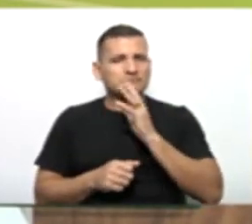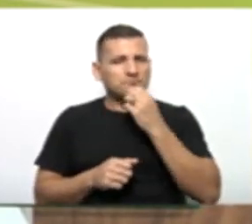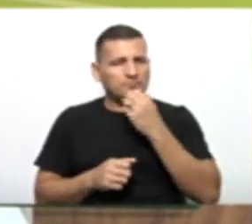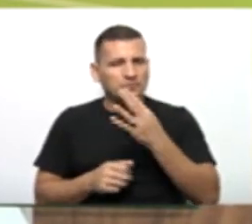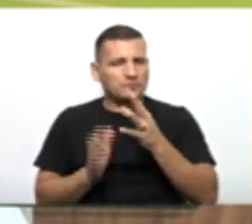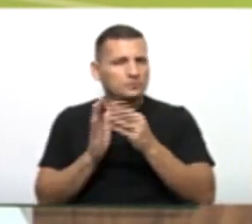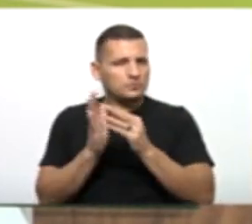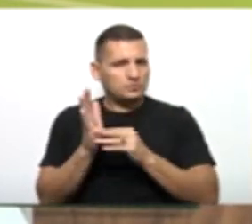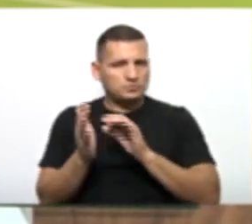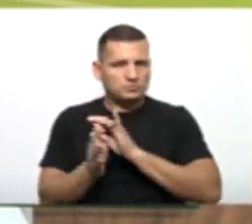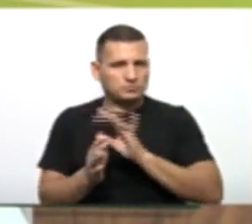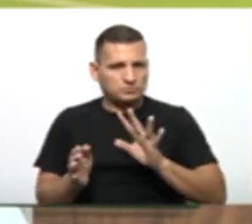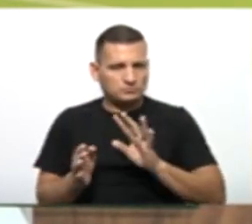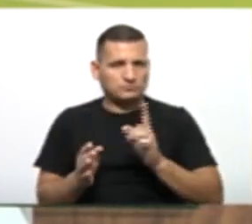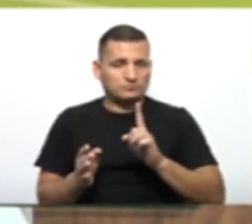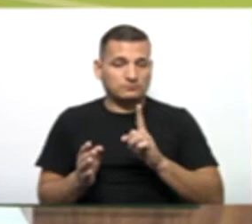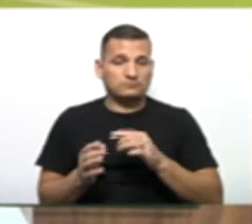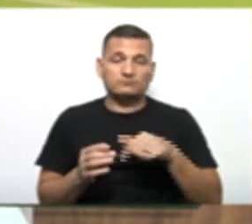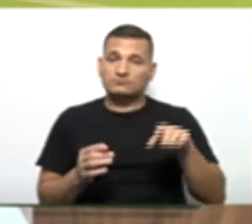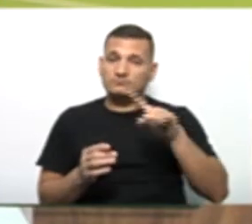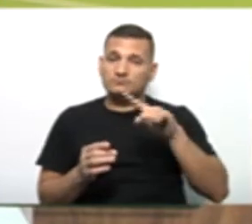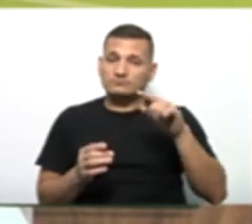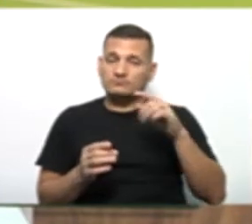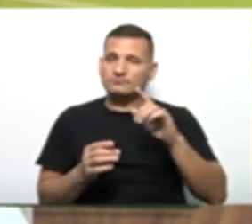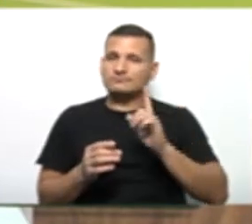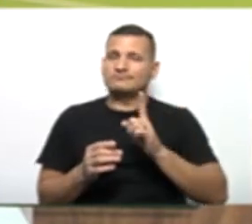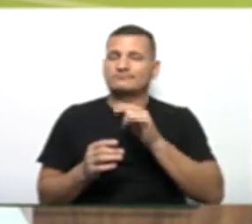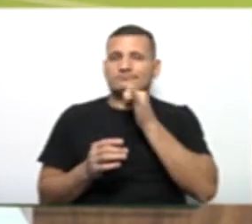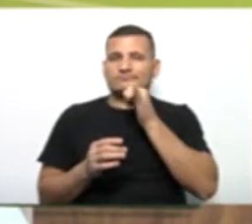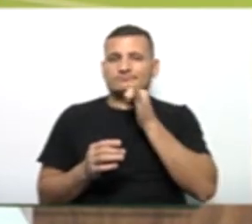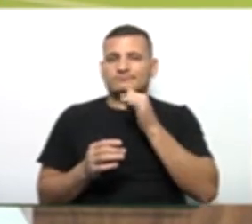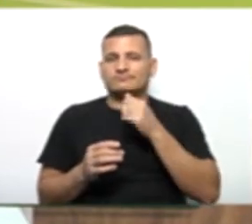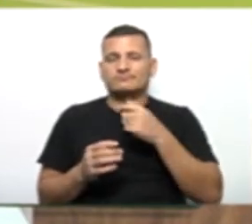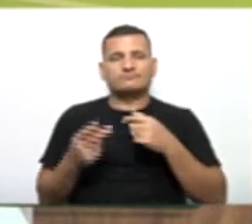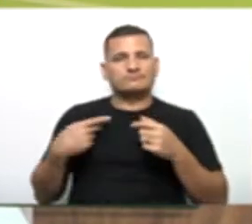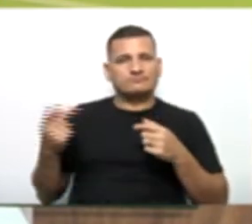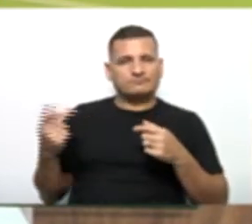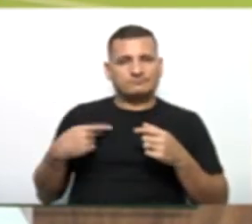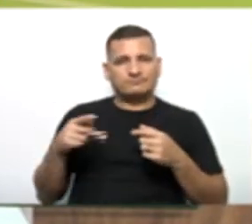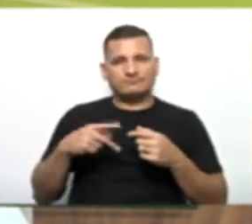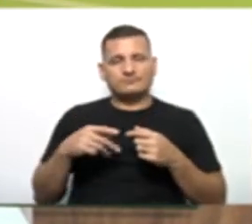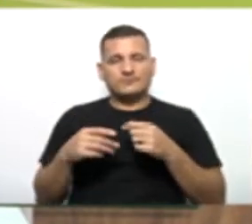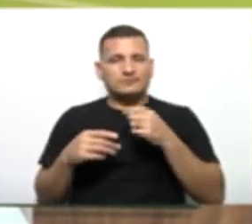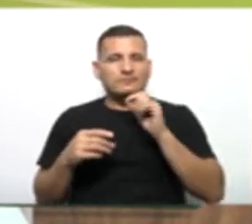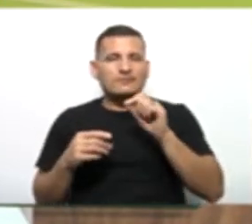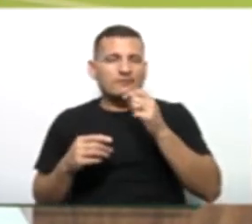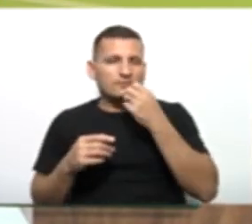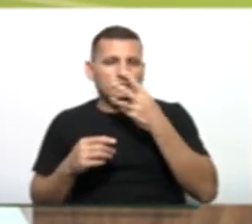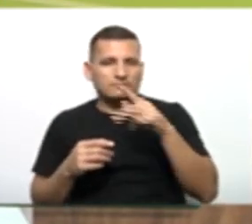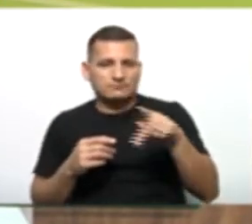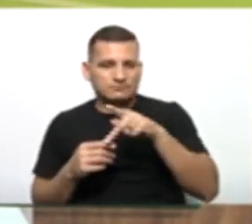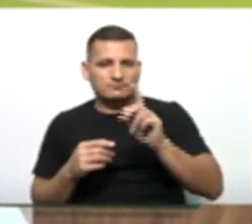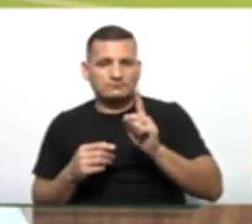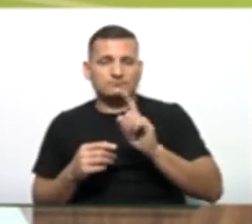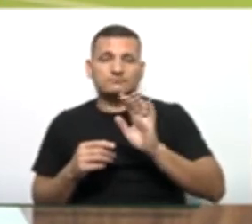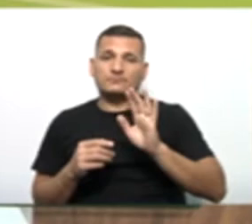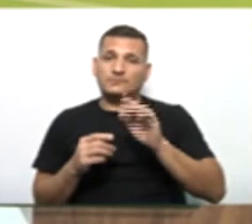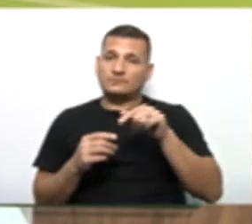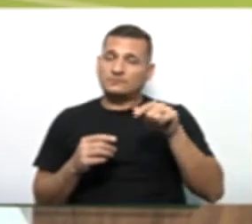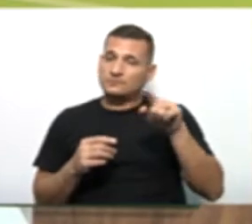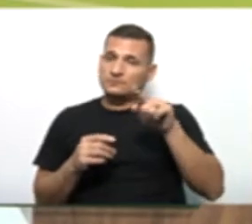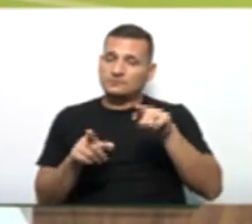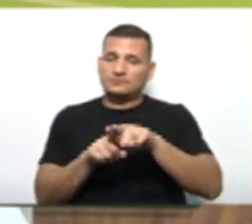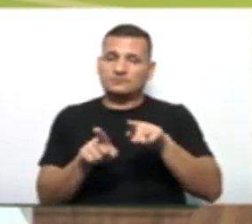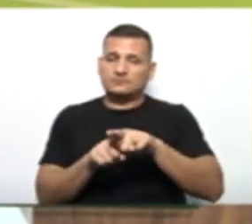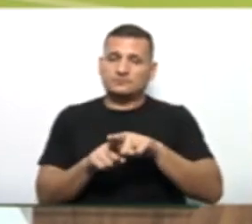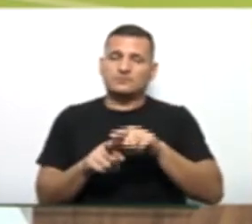conteúdo que ele vai explicar vocês provavelmente não esperam nós somente saibamos ser bons professores mas também espero que esse